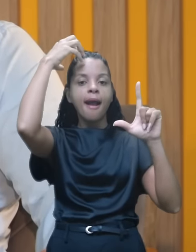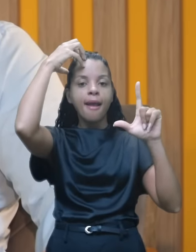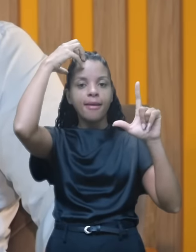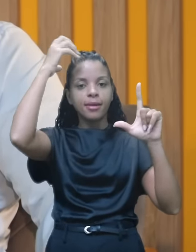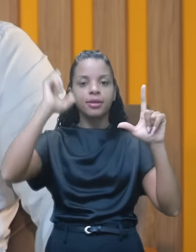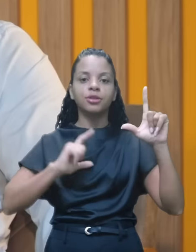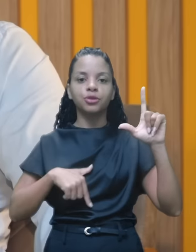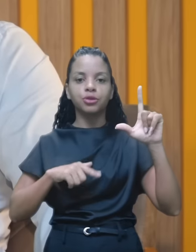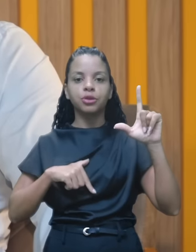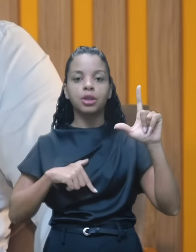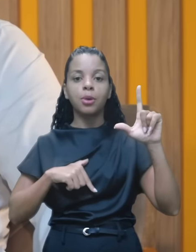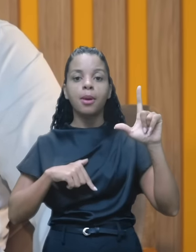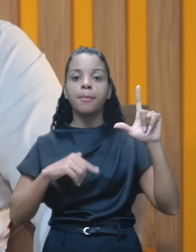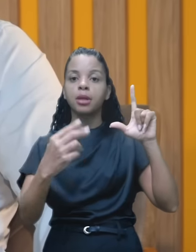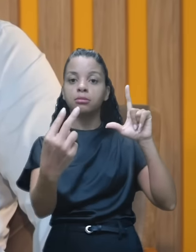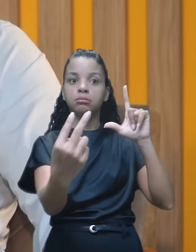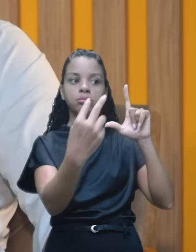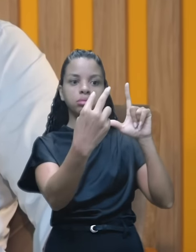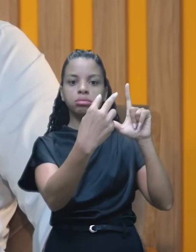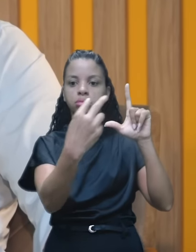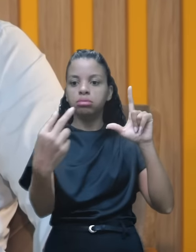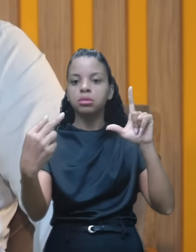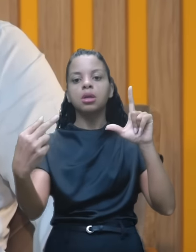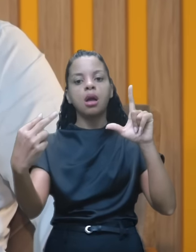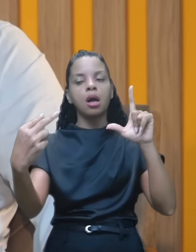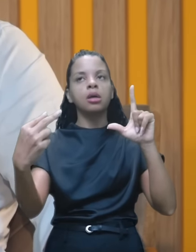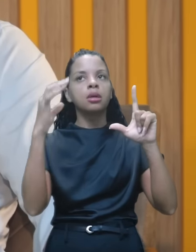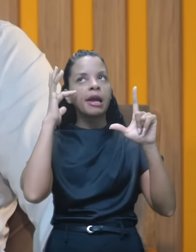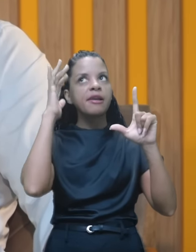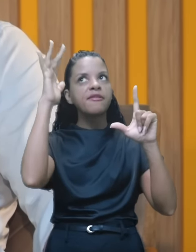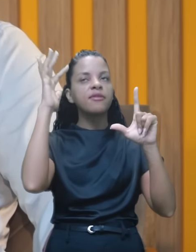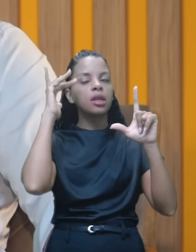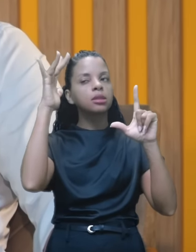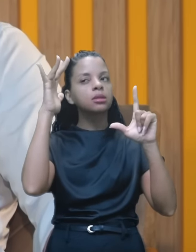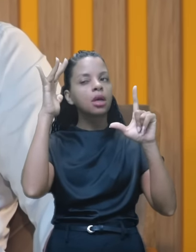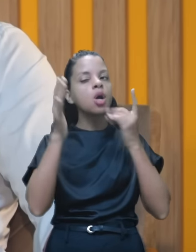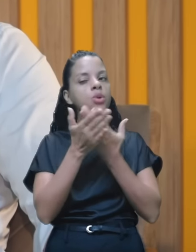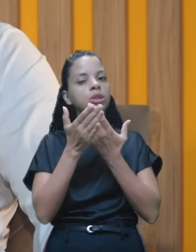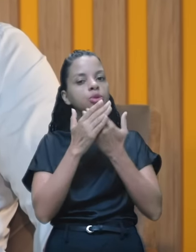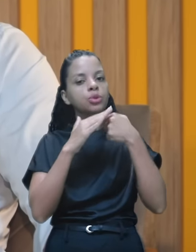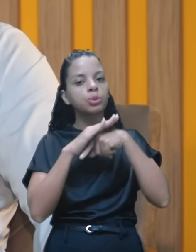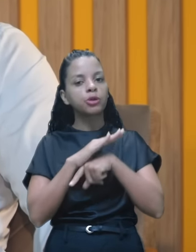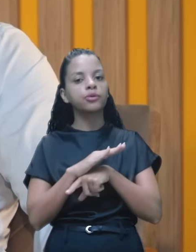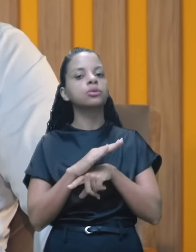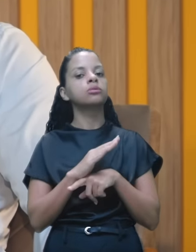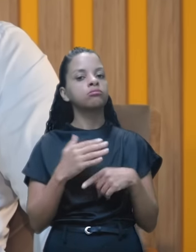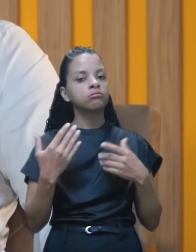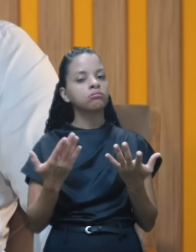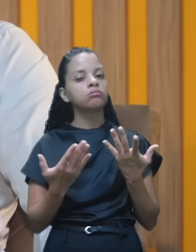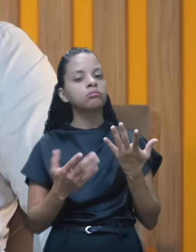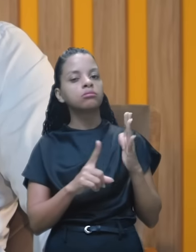deveria despertar reflexão e o estudo das Escrituras. Que cena tocante, né? Nós temos